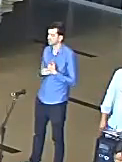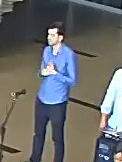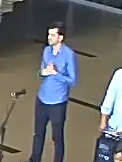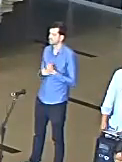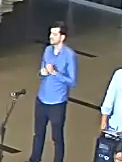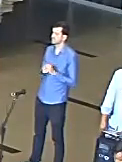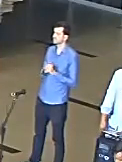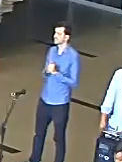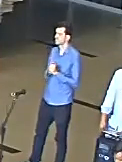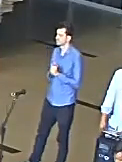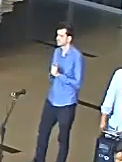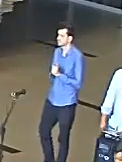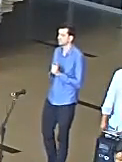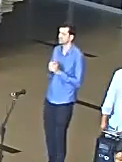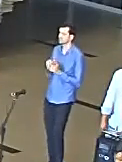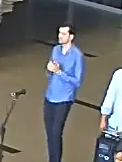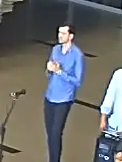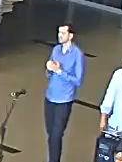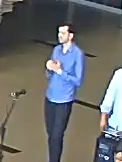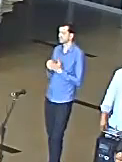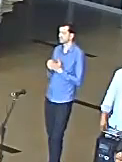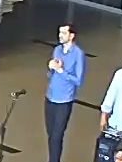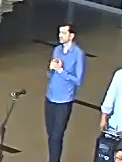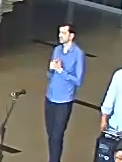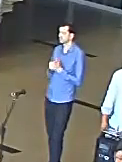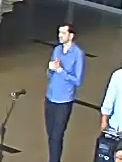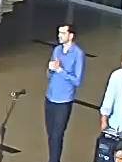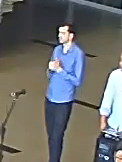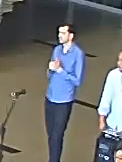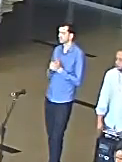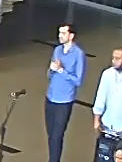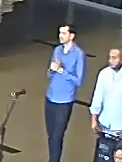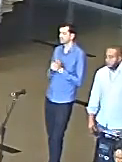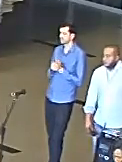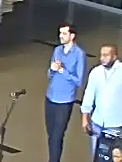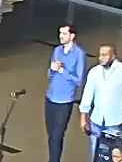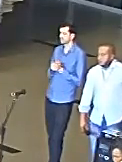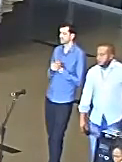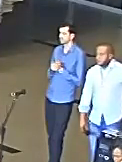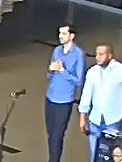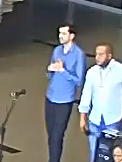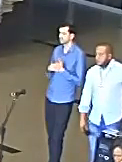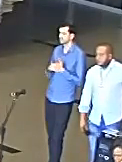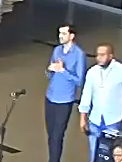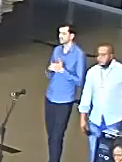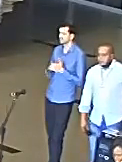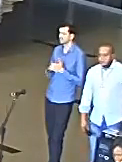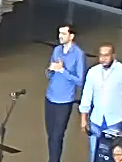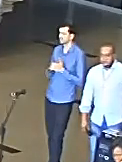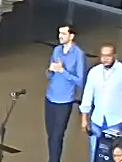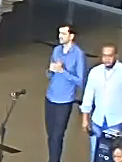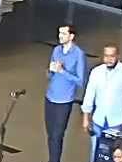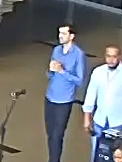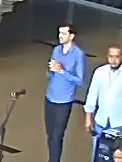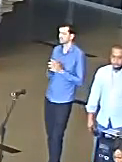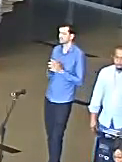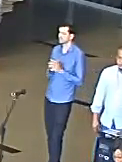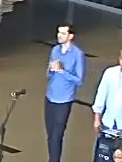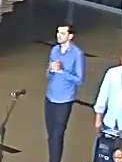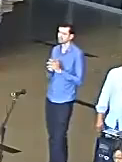a todos né porque se estamos aqui queremos que nossos direitos sejam efetivados e agradecer a oportunidade meu